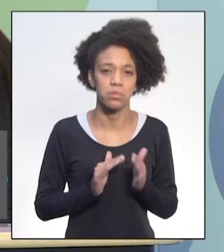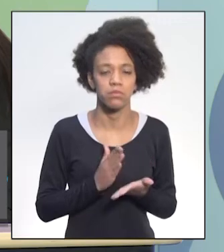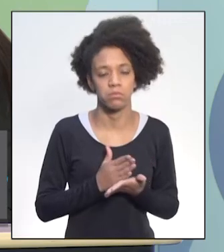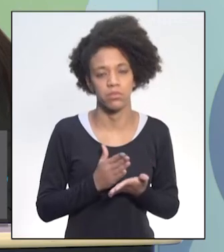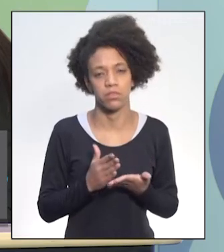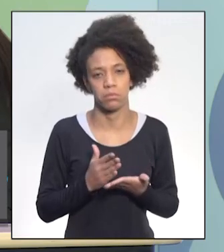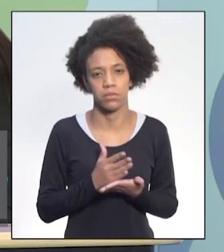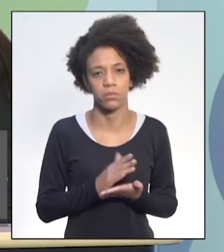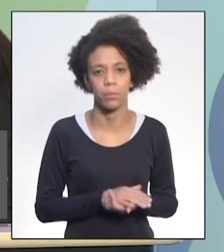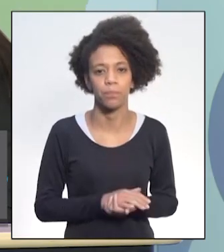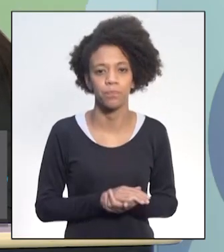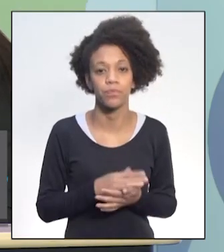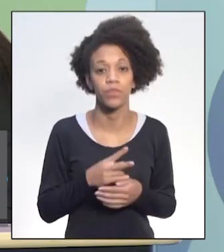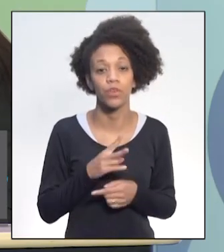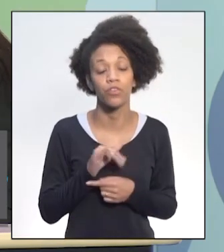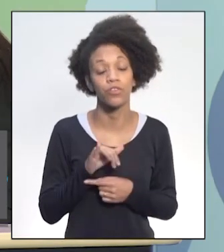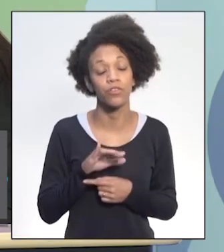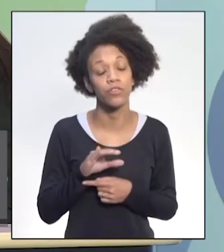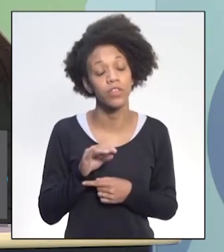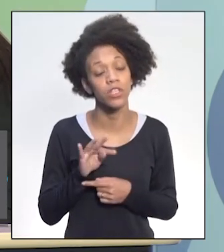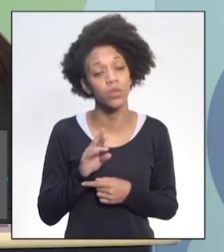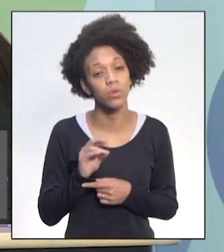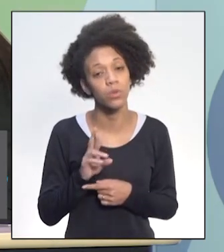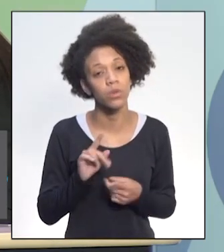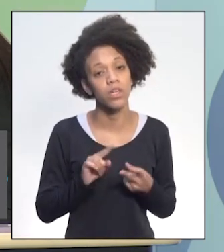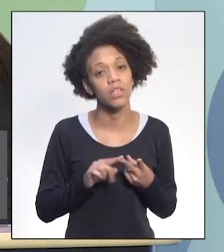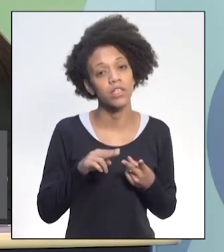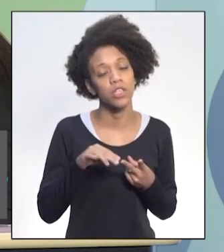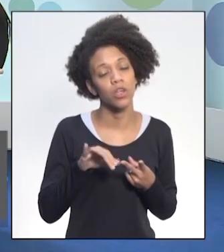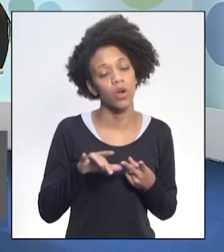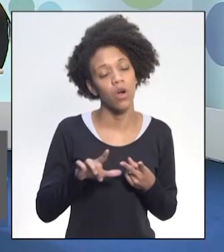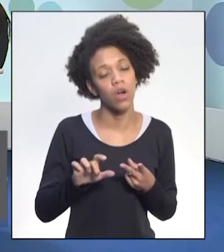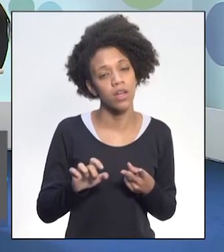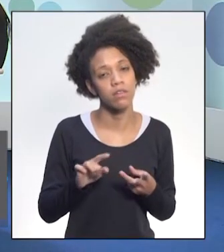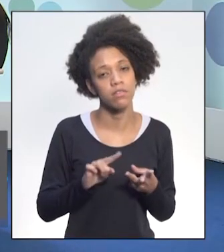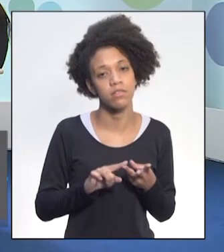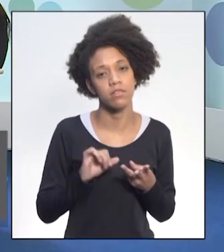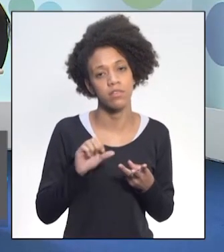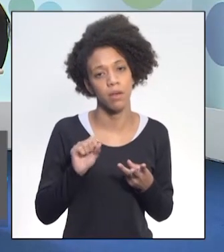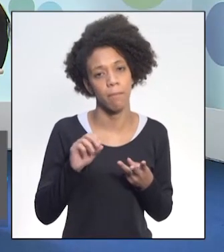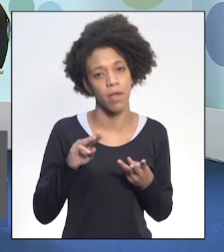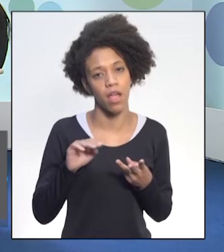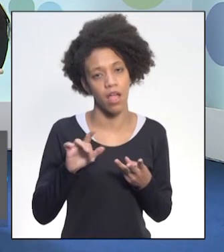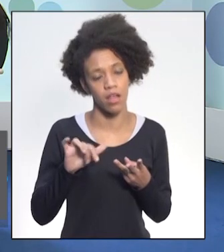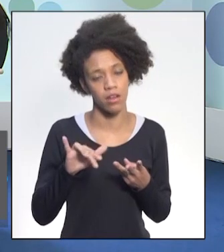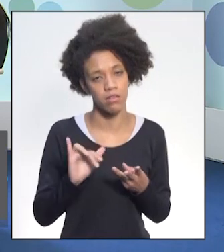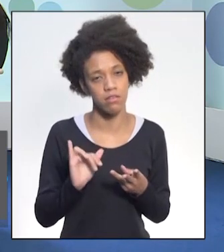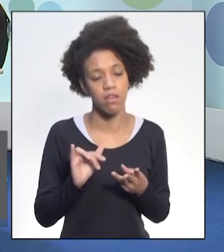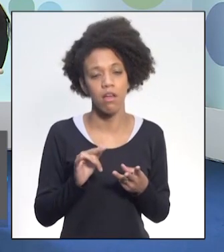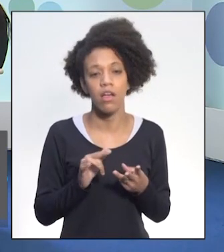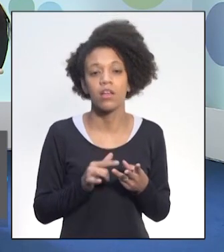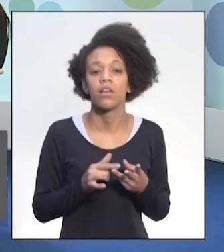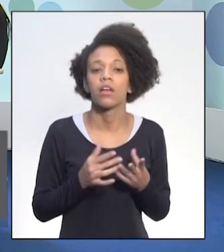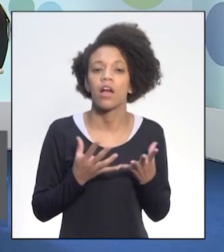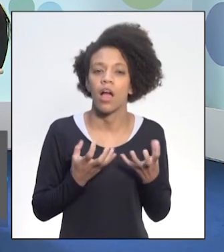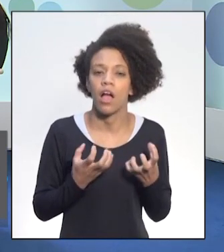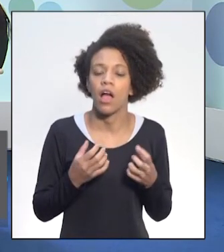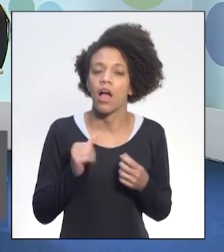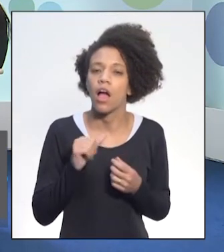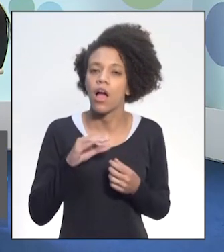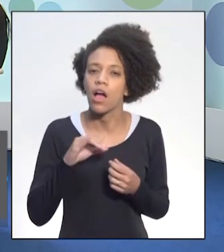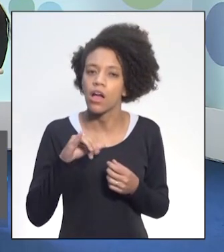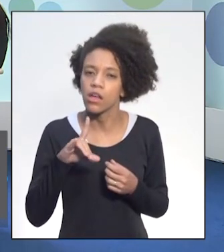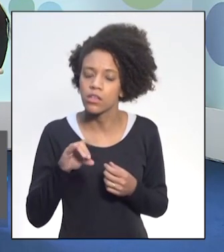tá? O Vitor Cavalcante, a Nicole Silva, a Isabelle, eles disseram que esse solo está